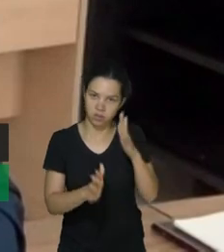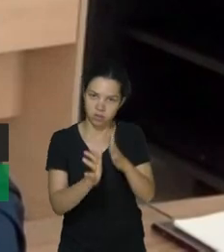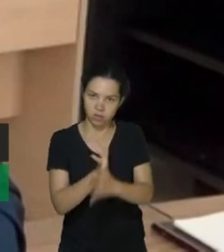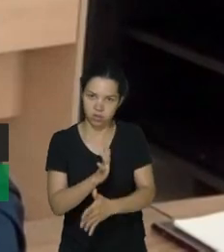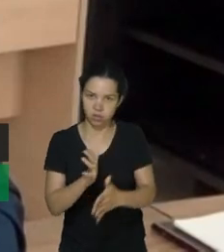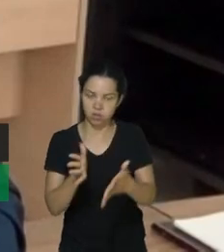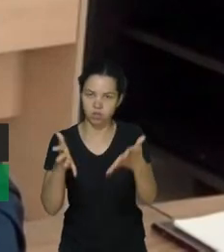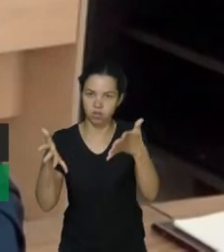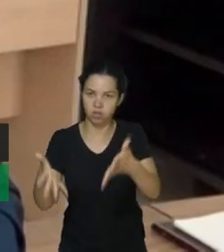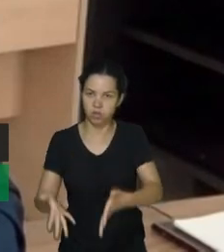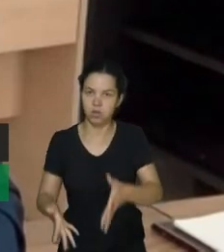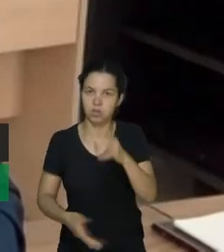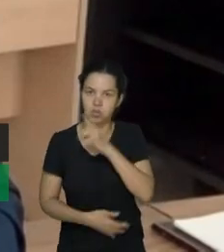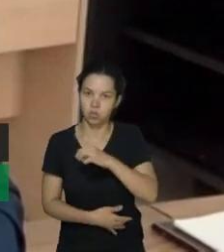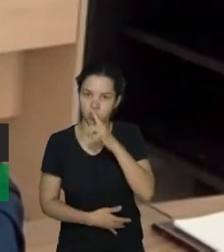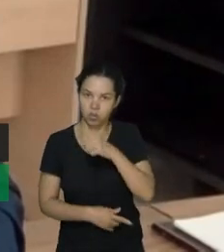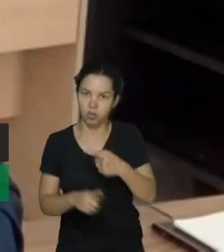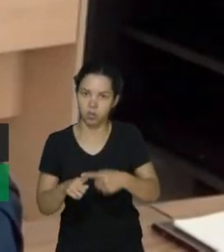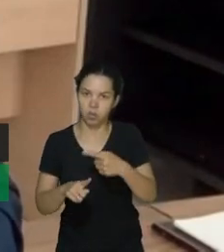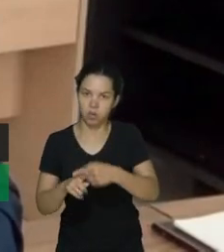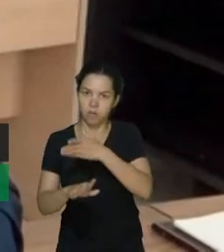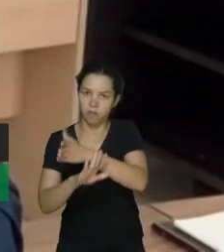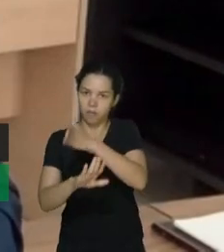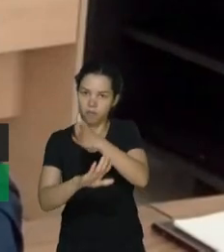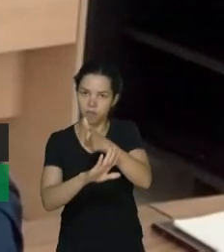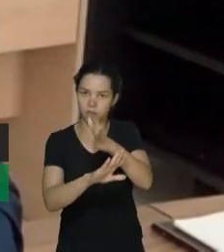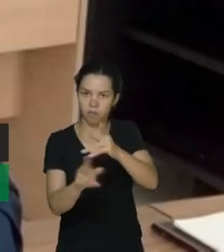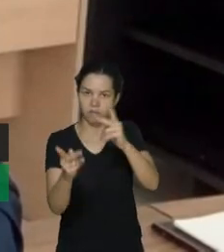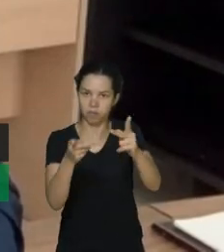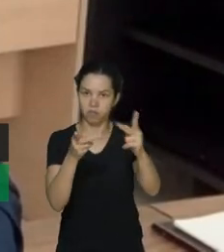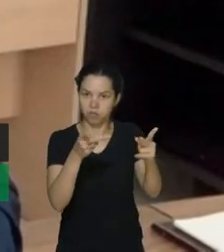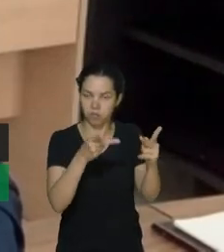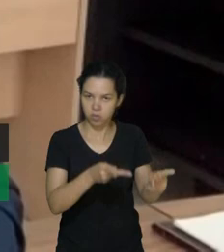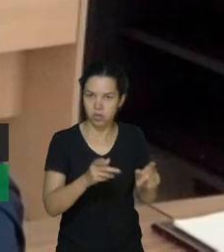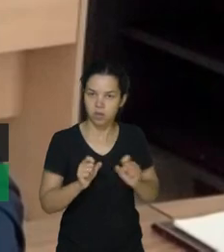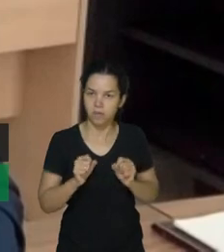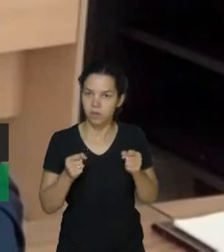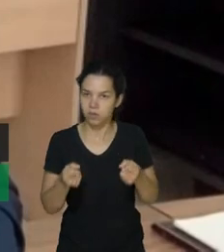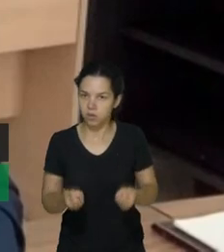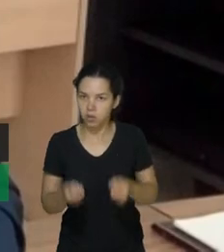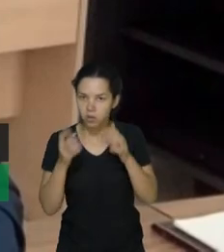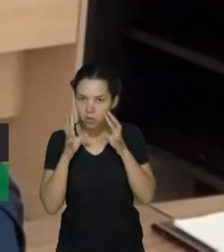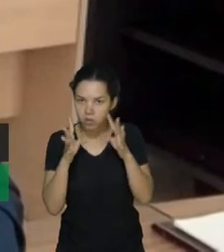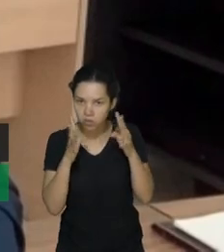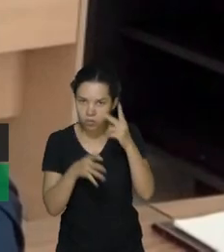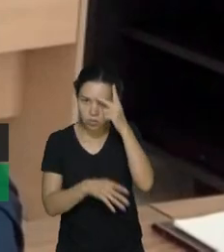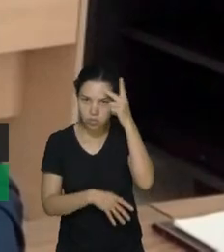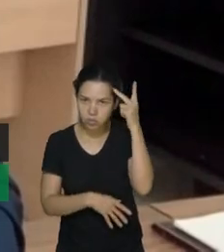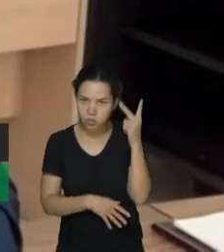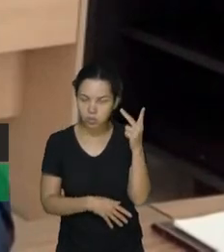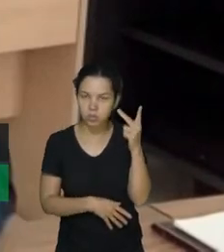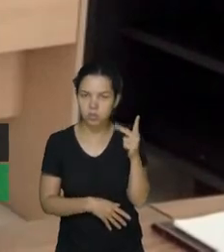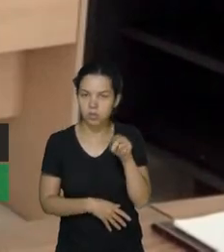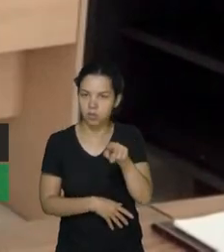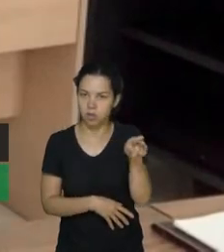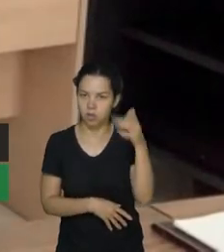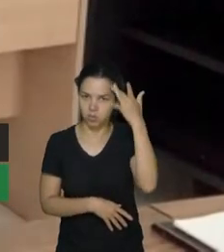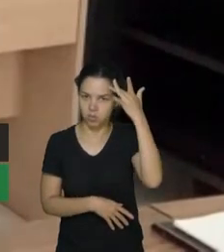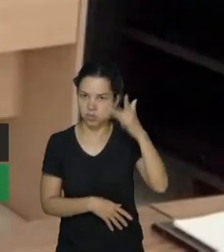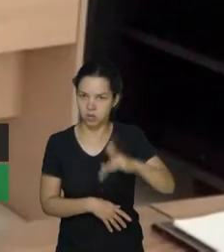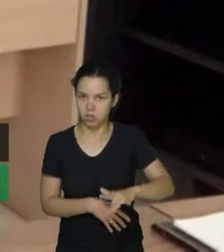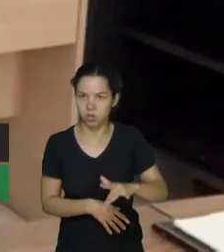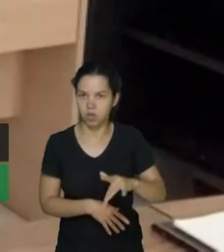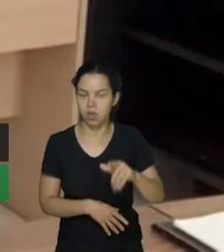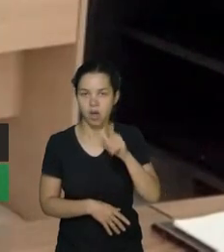no domingo, depois de fazer roteiros pela região, defendendo, ouvindo as pessoas, visitando, eles lá dentro dos seus